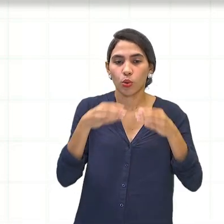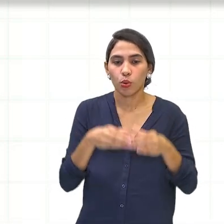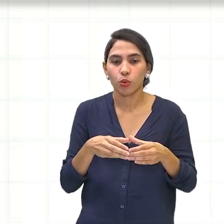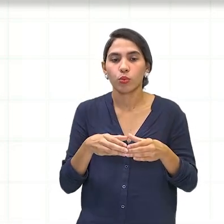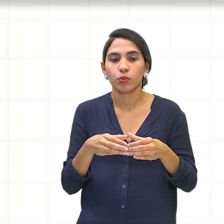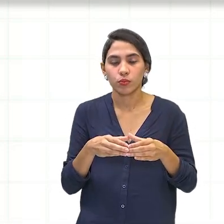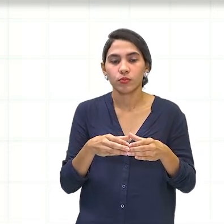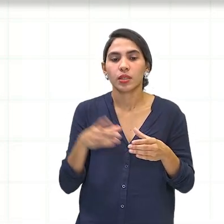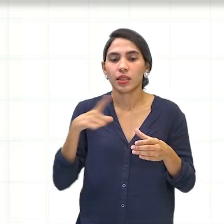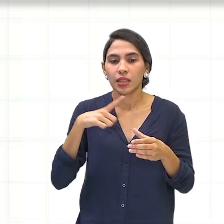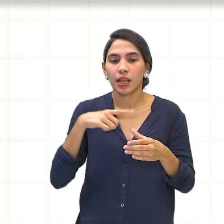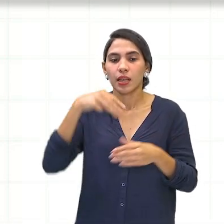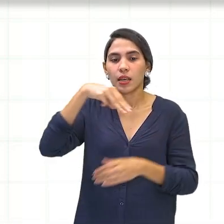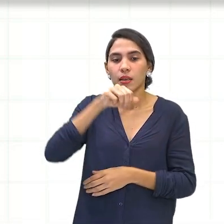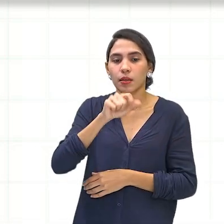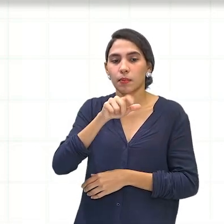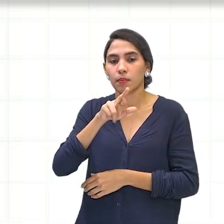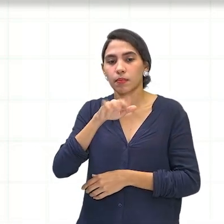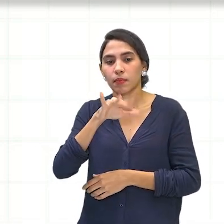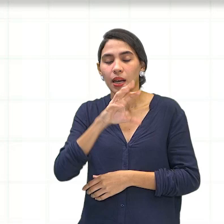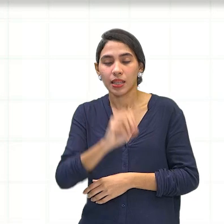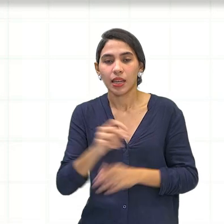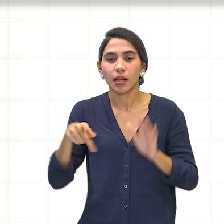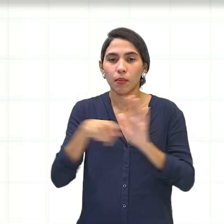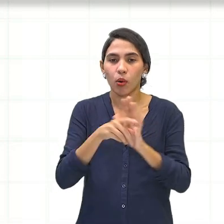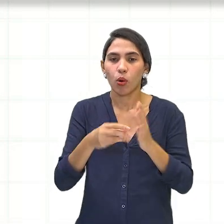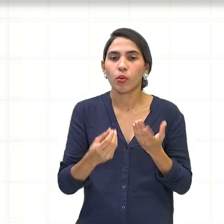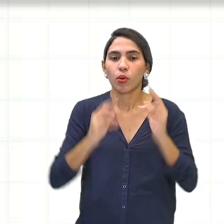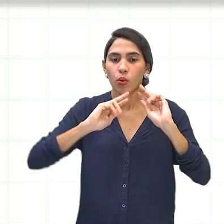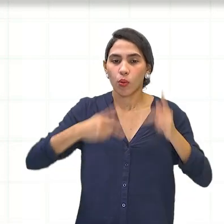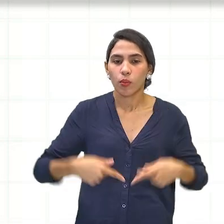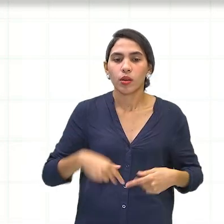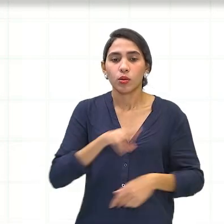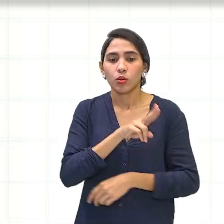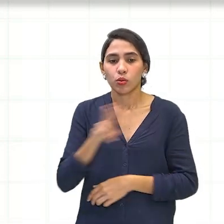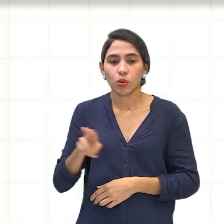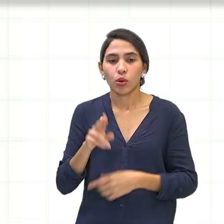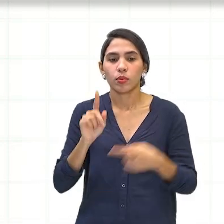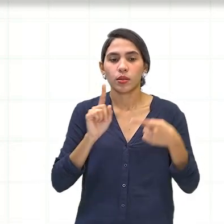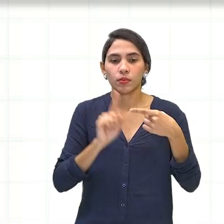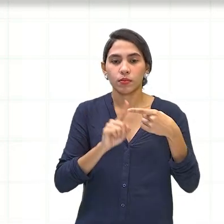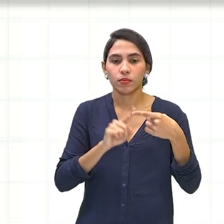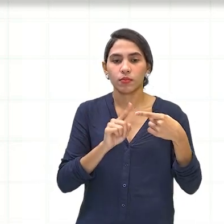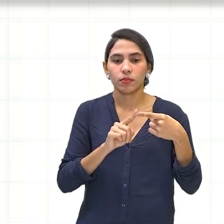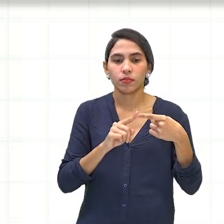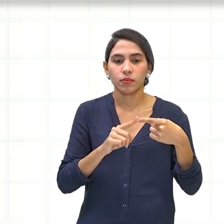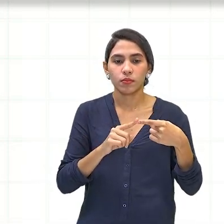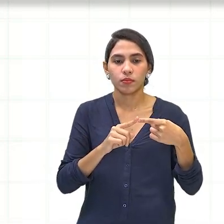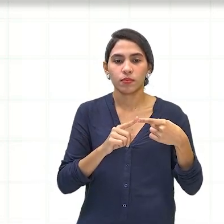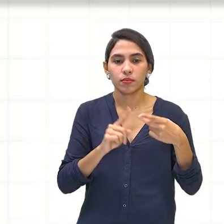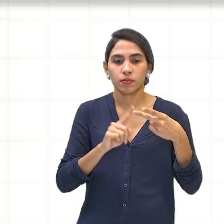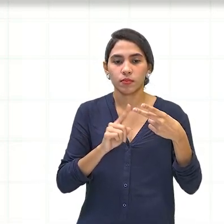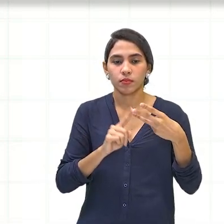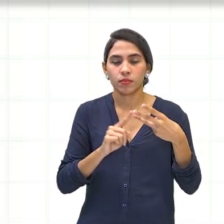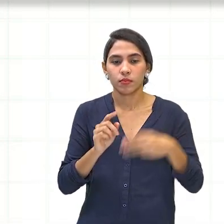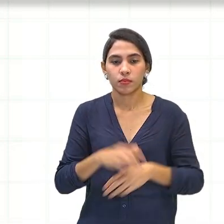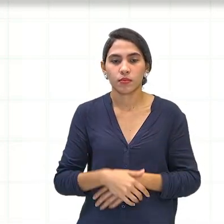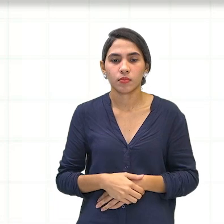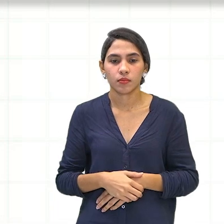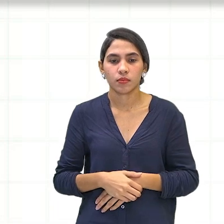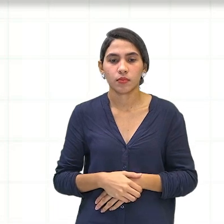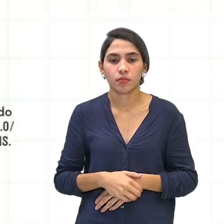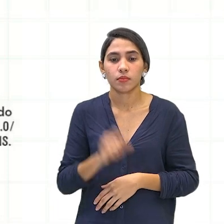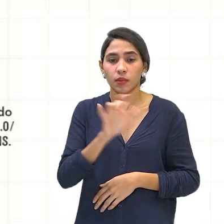protozoário causam malária em humanos, né? O Falciparum, o Vivax e o Malariae, certo? E na imagem a